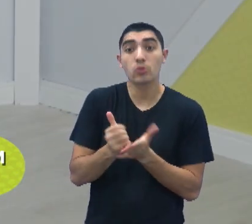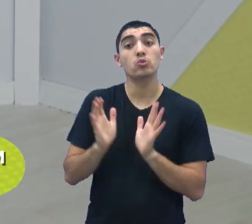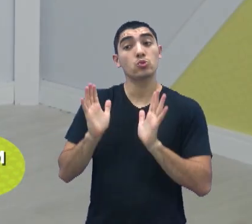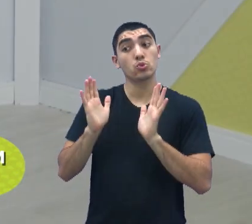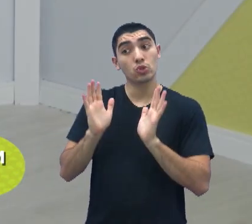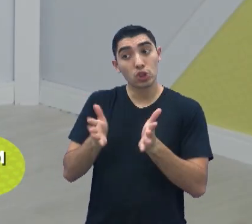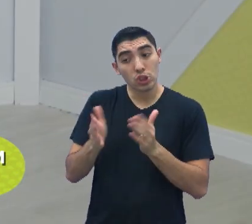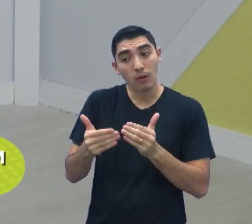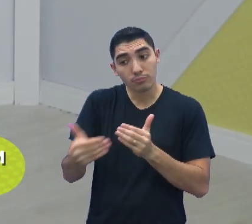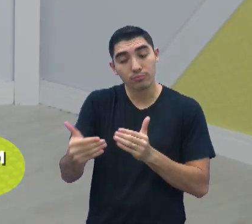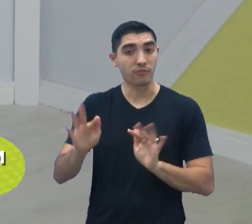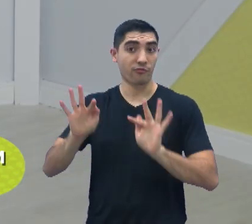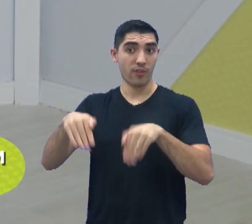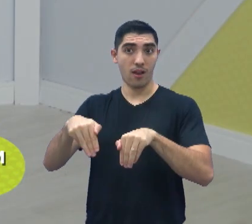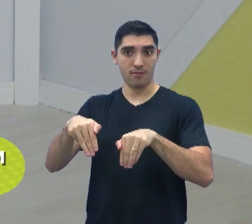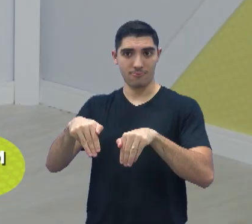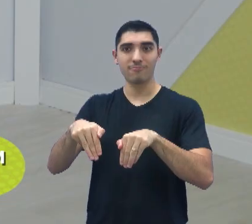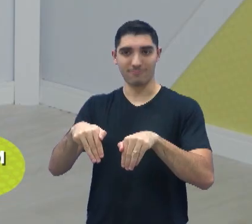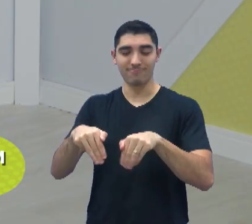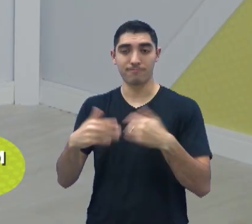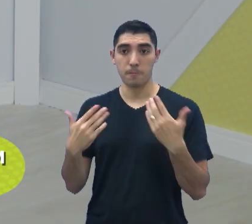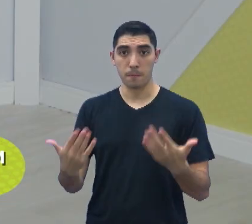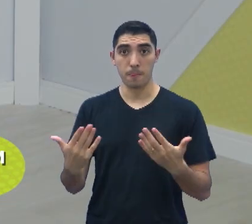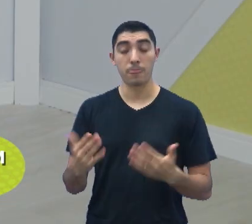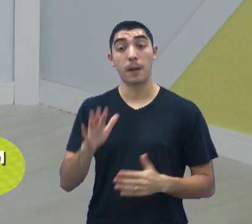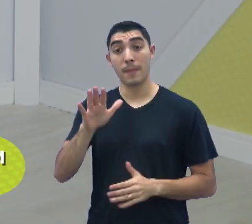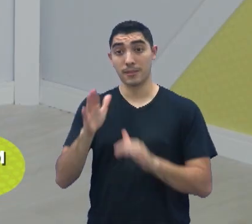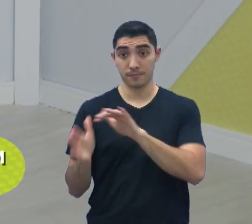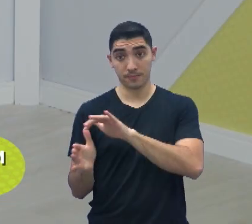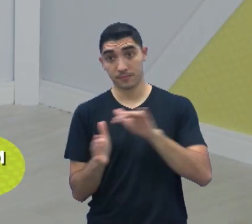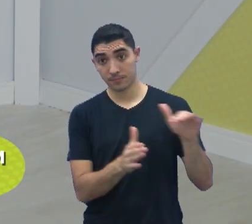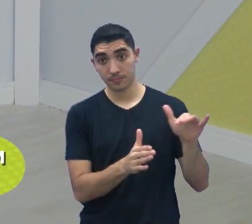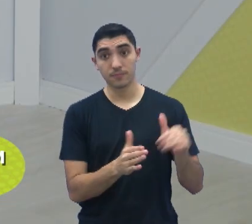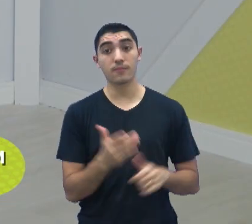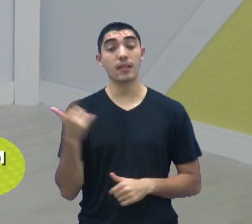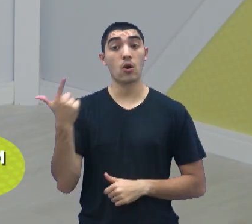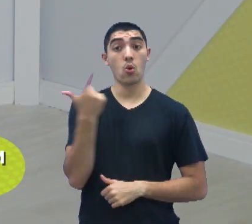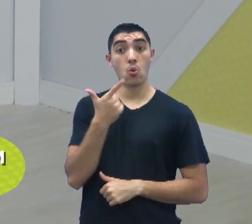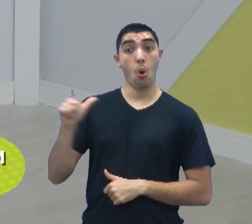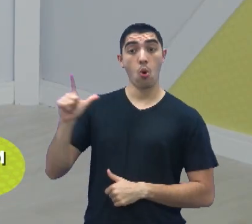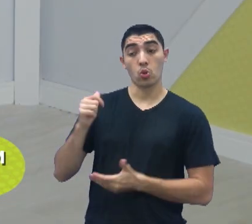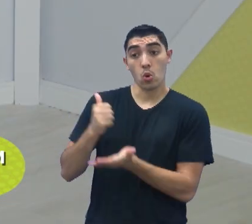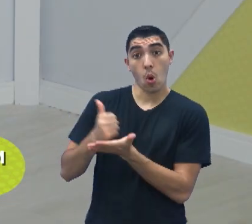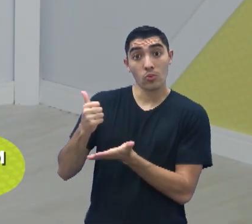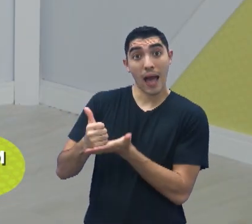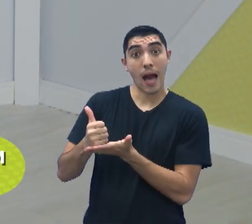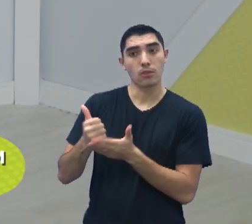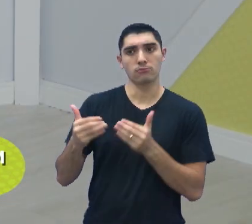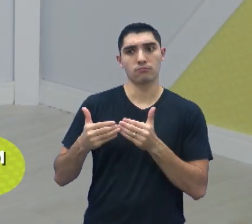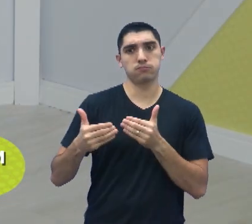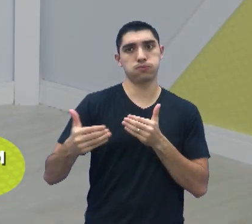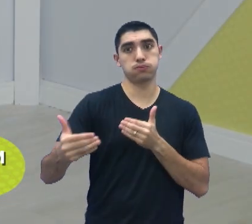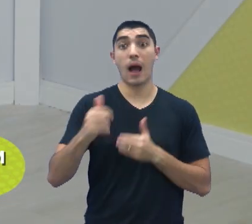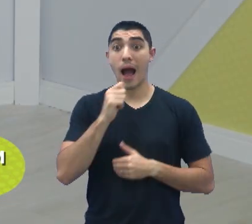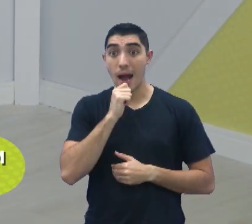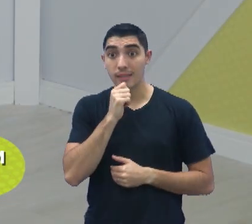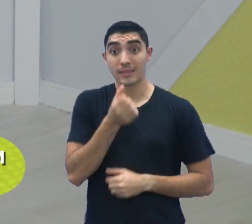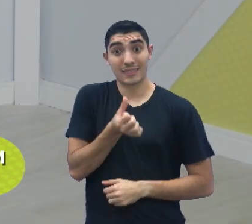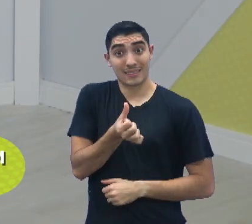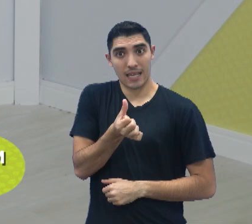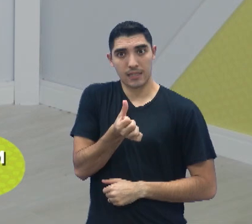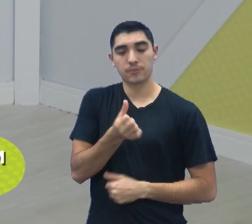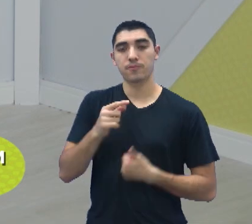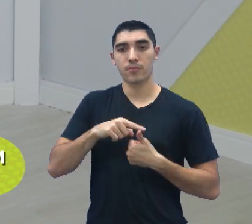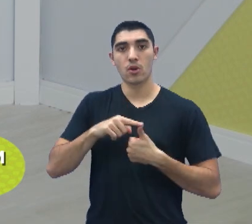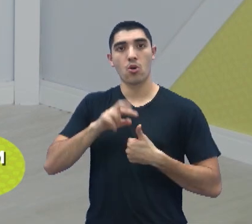reta final dessa Copa Paulista. Agora tem os jogadores que têm contratos mais longos. Coloca pra gente, são 6. O Rony,